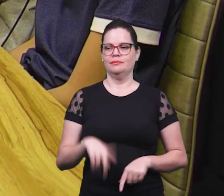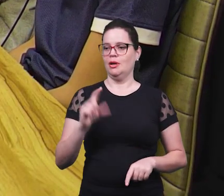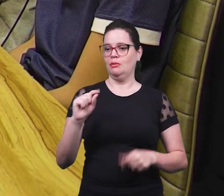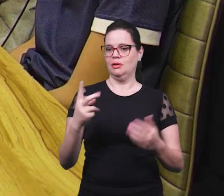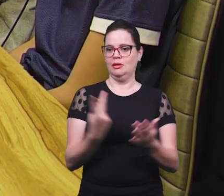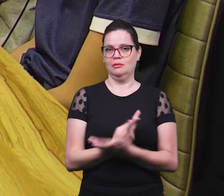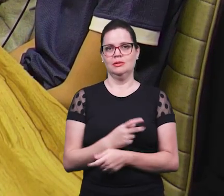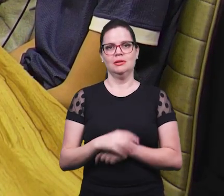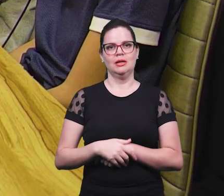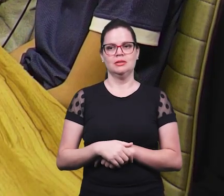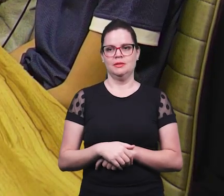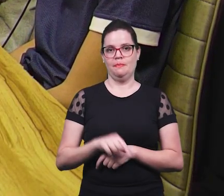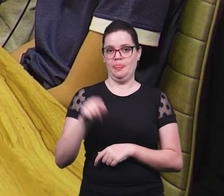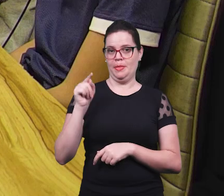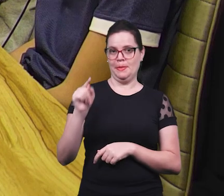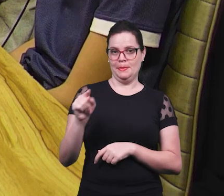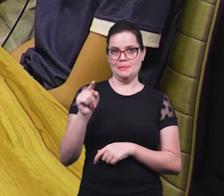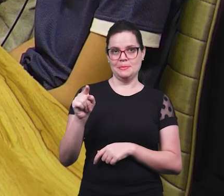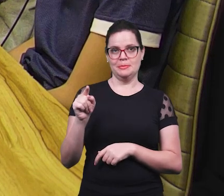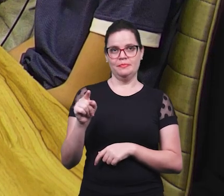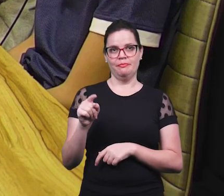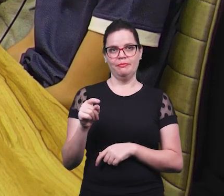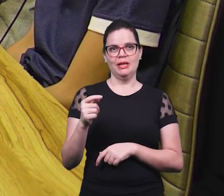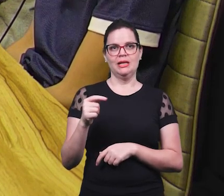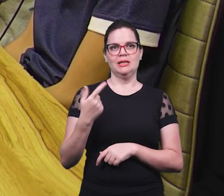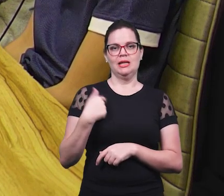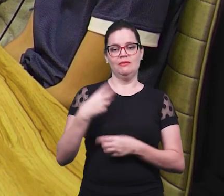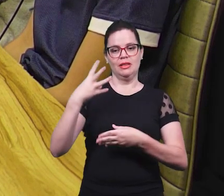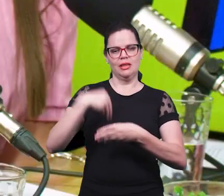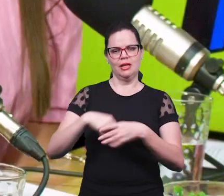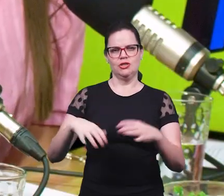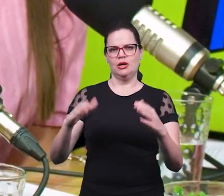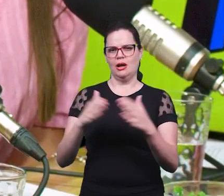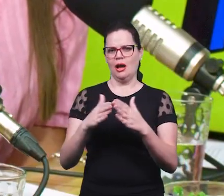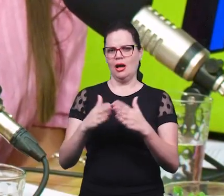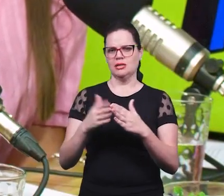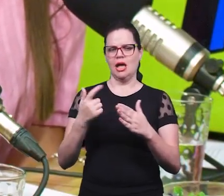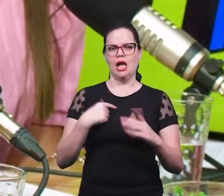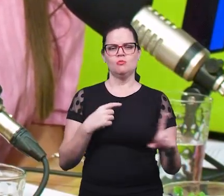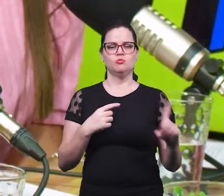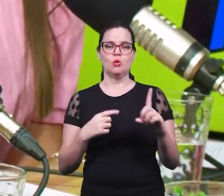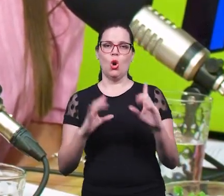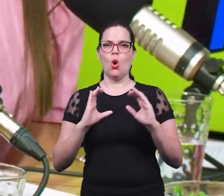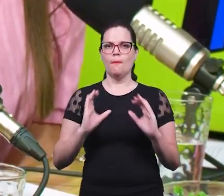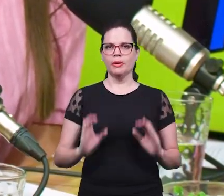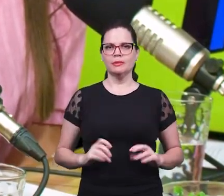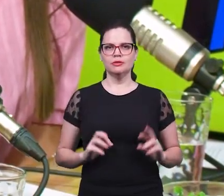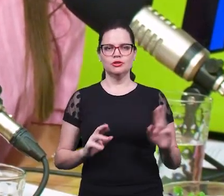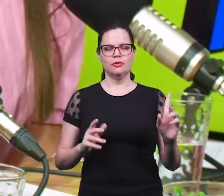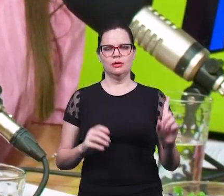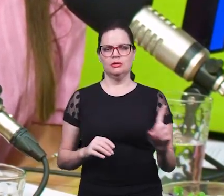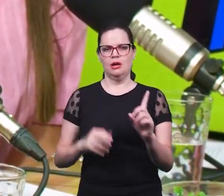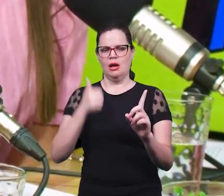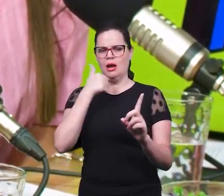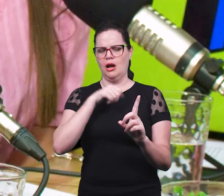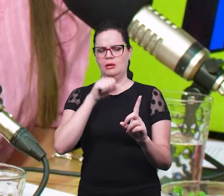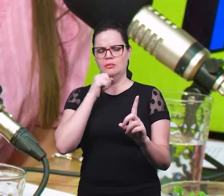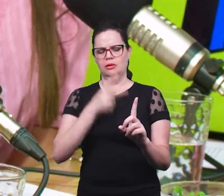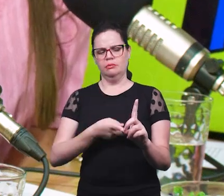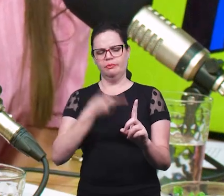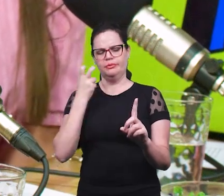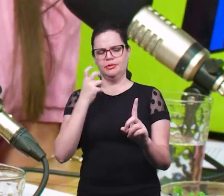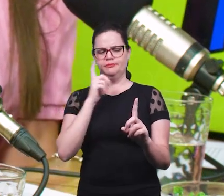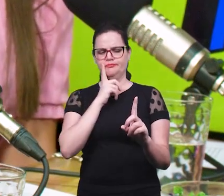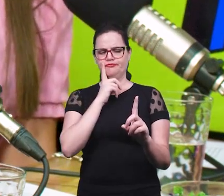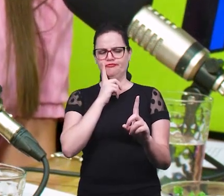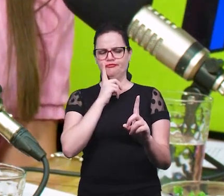chegou, provavelmente, né, com algumas coisas que a mãe percebeu que ele estava diferente e foi arguir. E E aí- como é